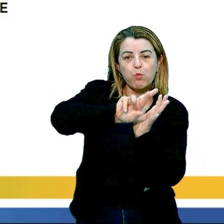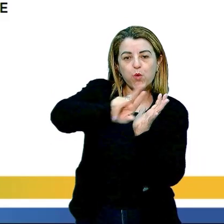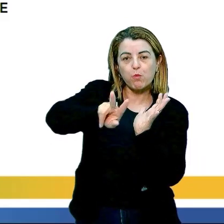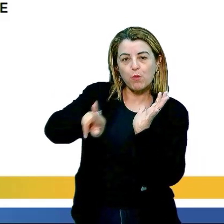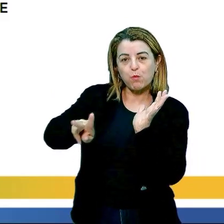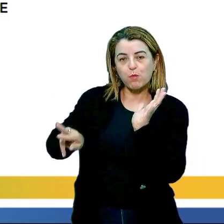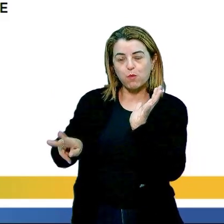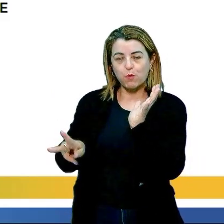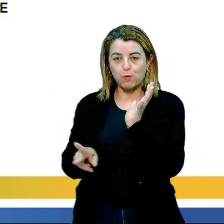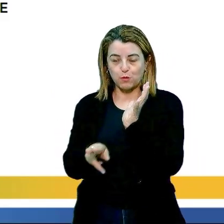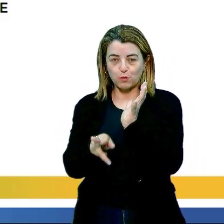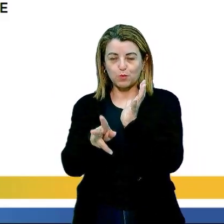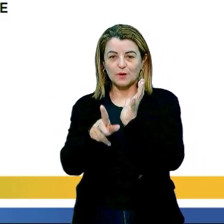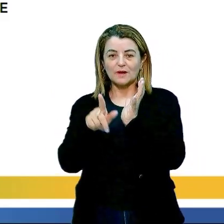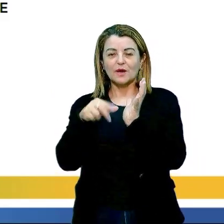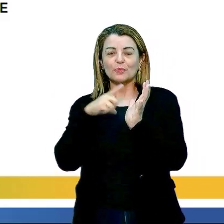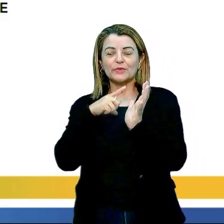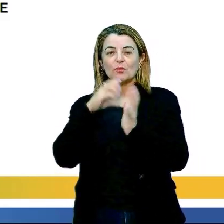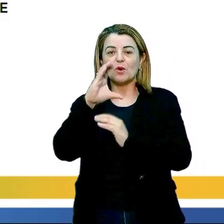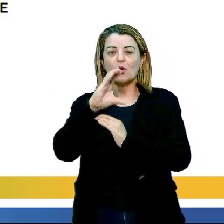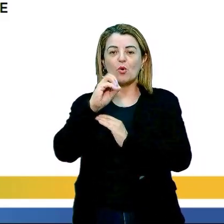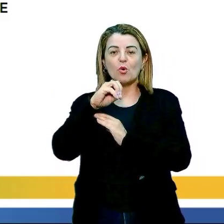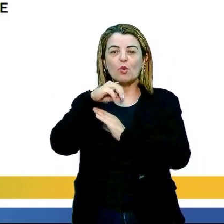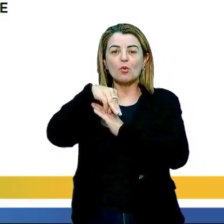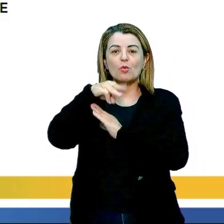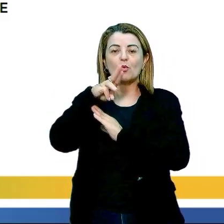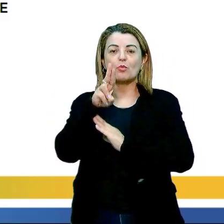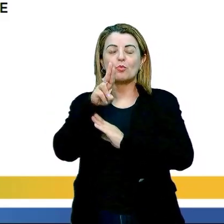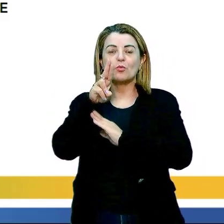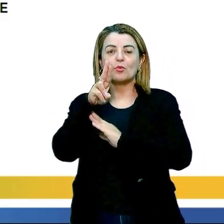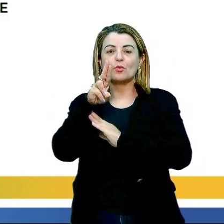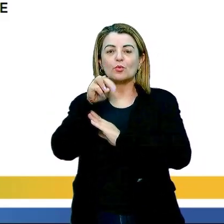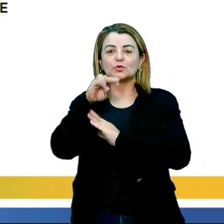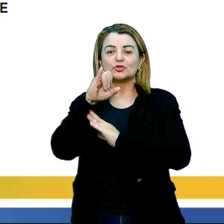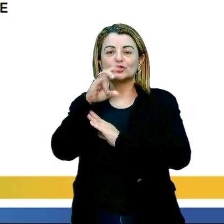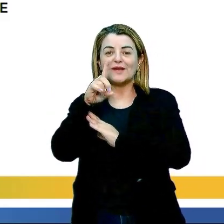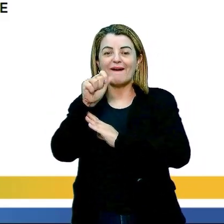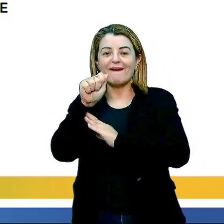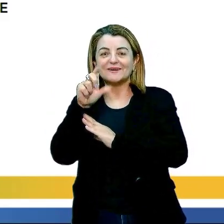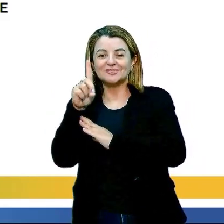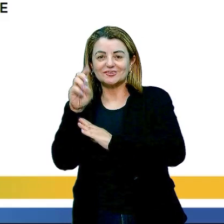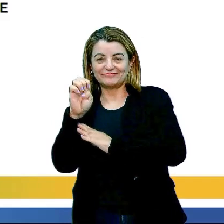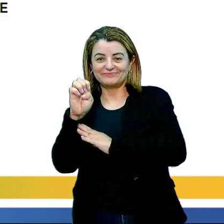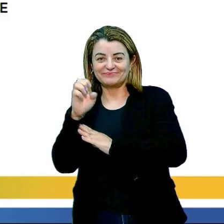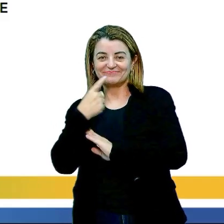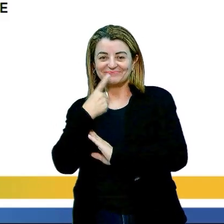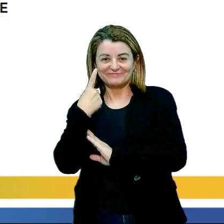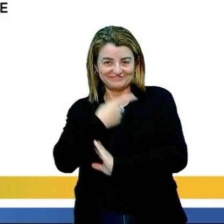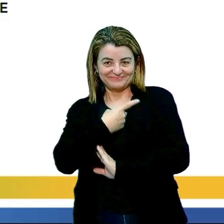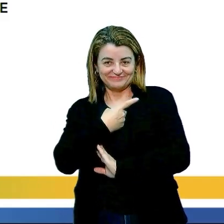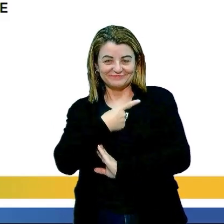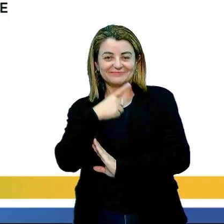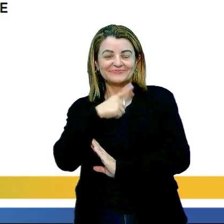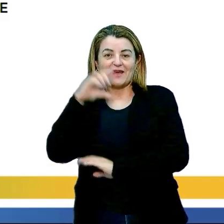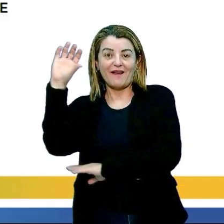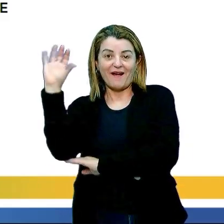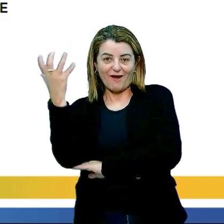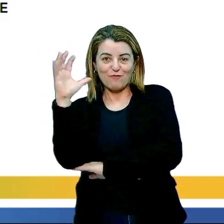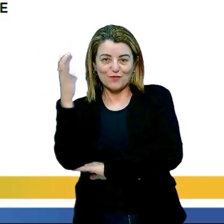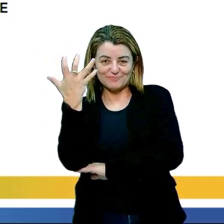uma comunidade. No exemplo que eu pus para vocês aí, tem as